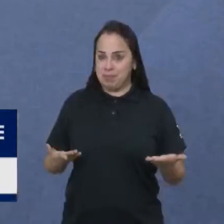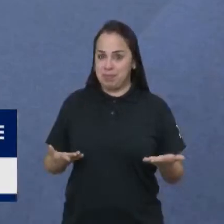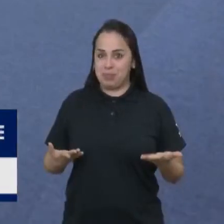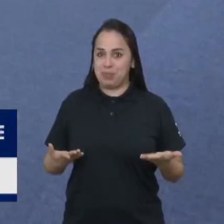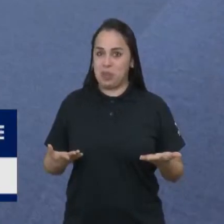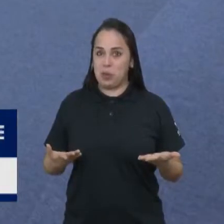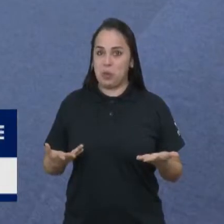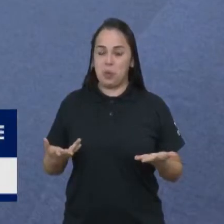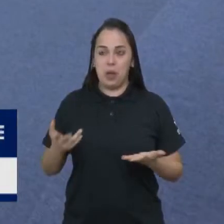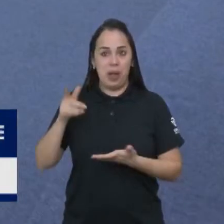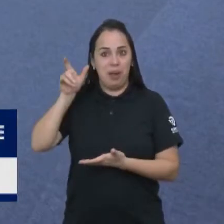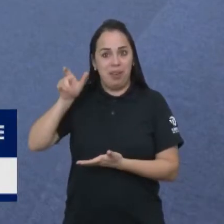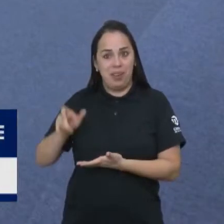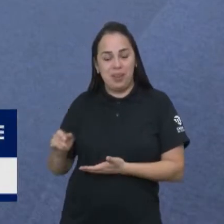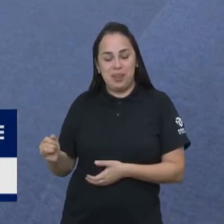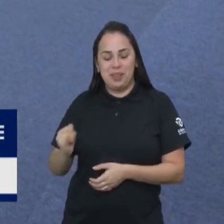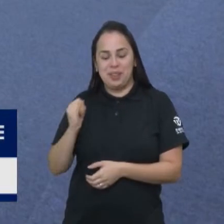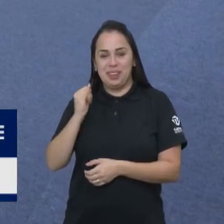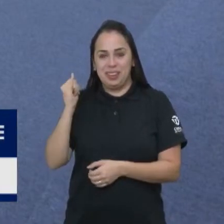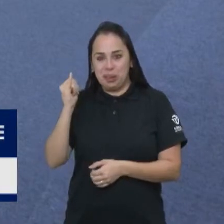envergadura?